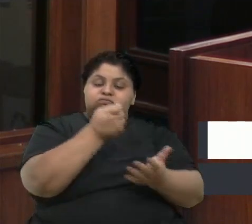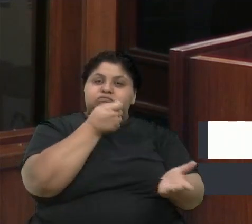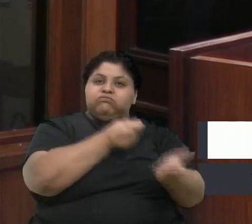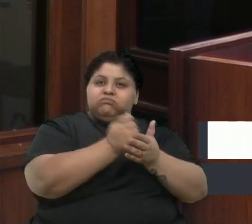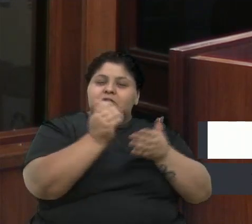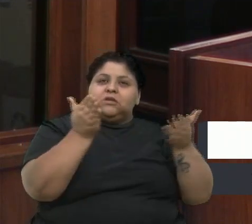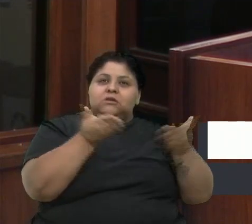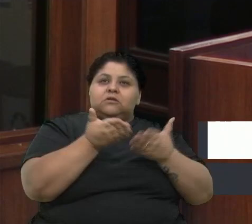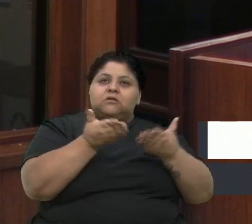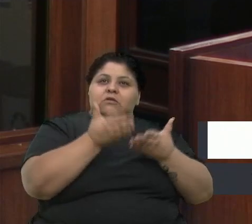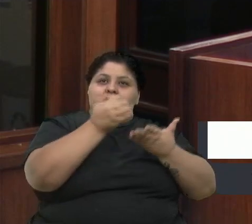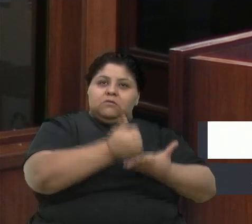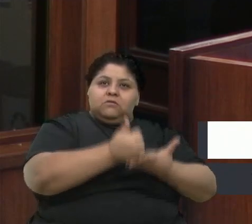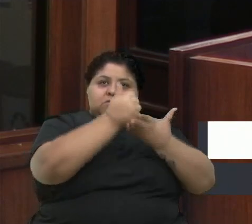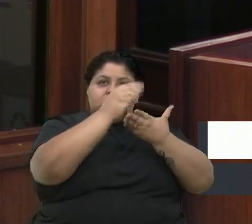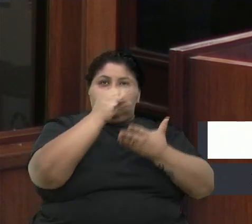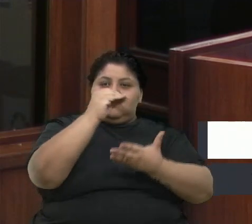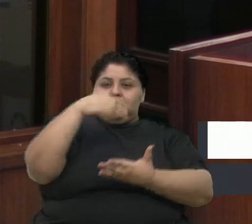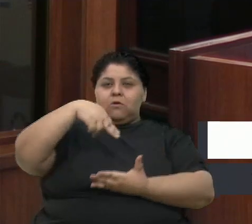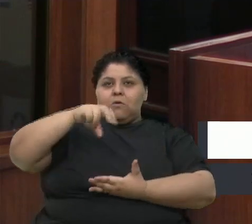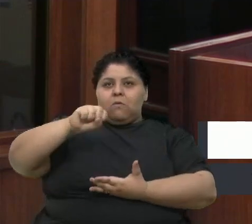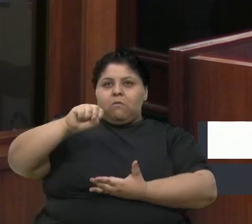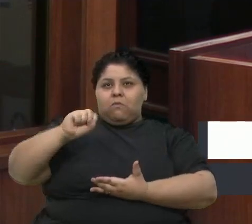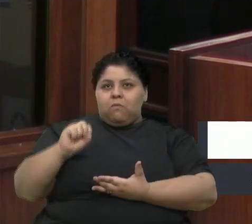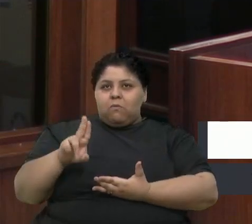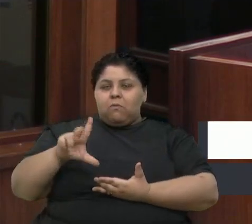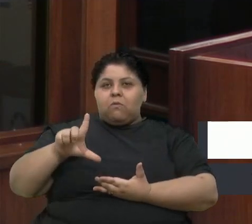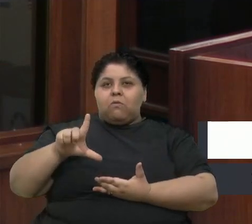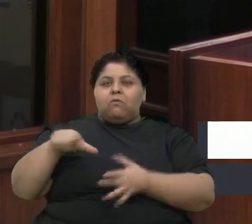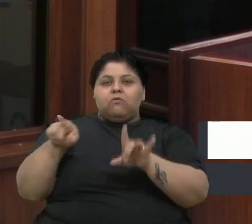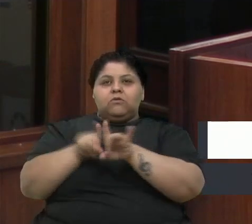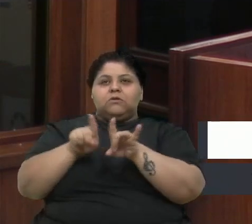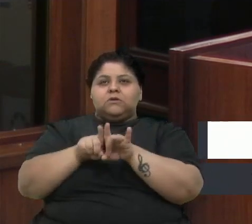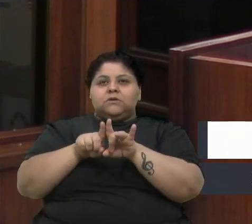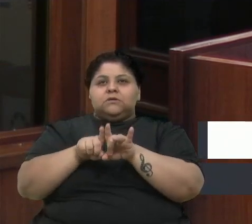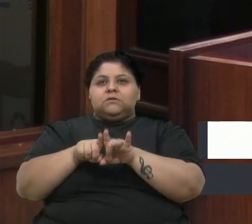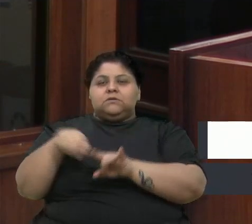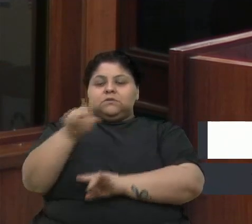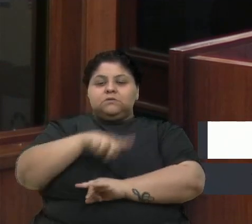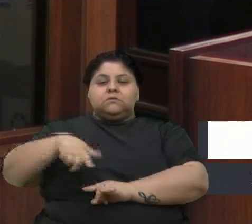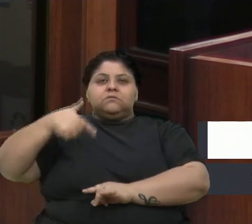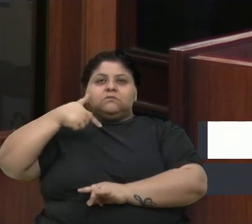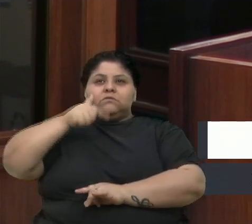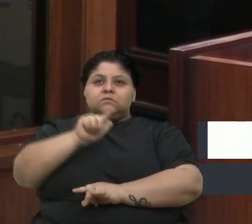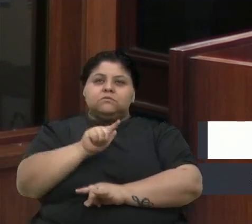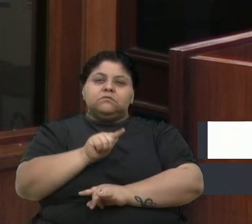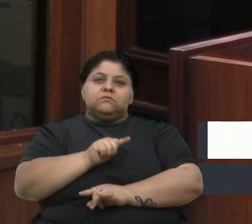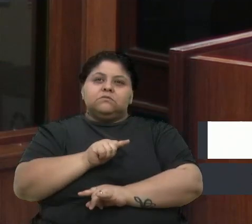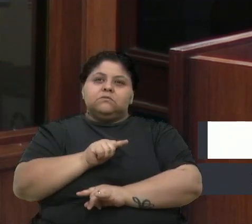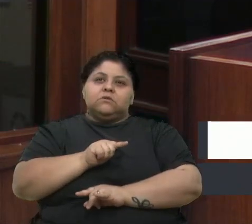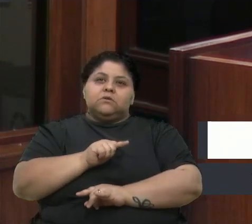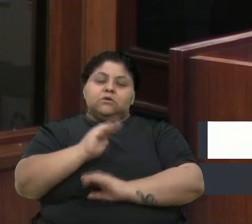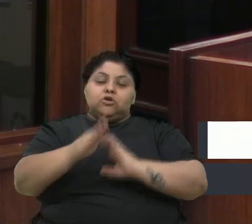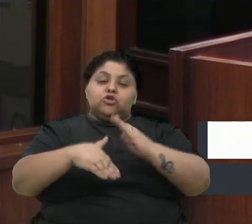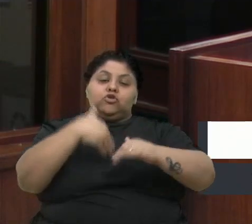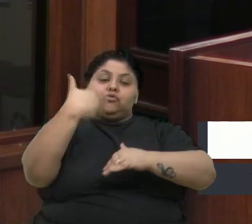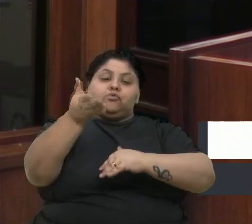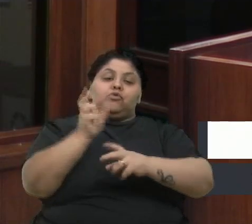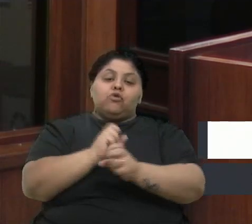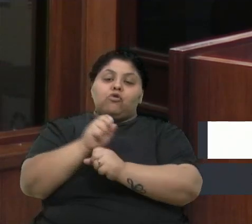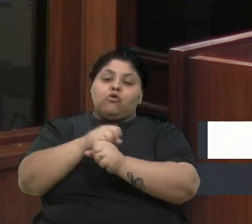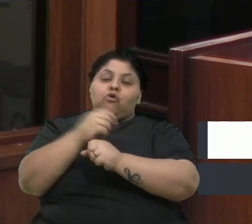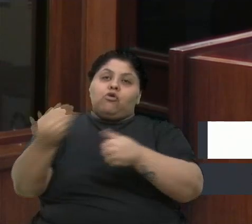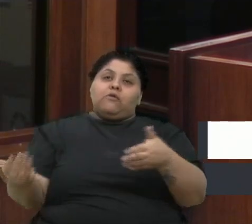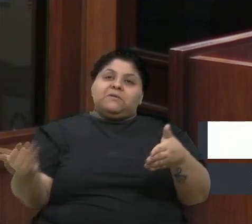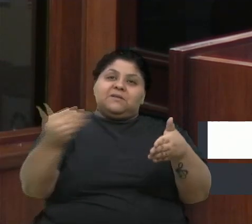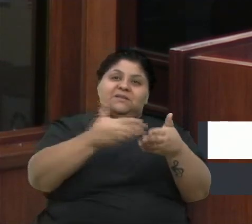agora com o apoio do cônsul também. A gente vai ver se a gente consegue, pelo menos no próximo ano, trazer à luz